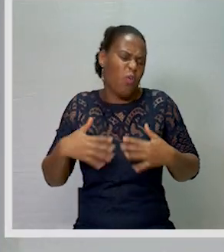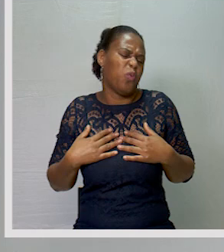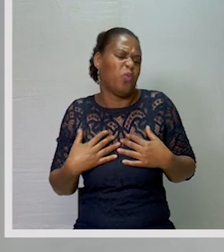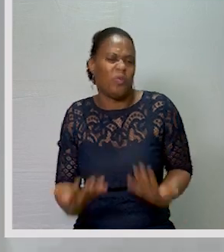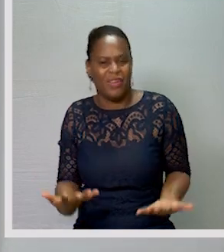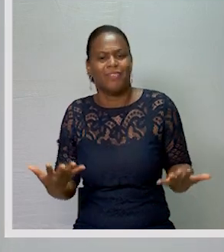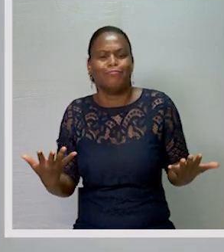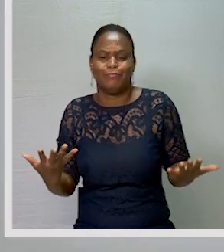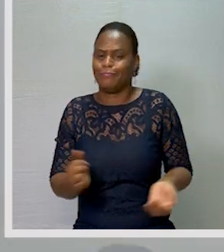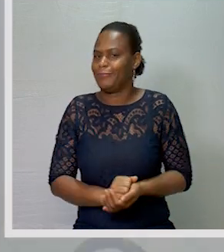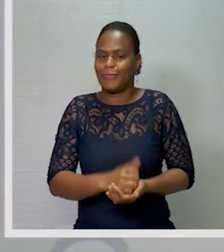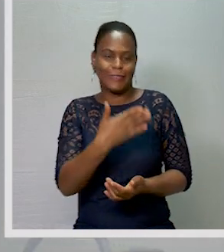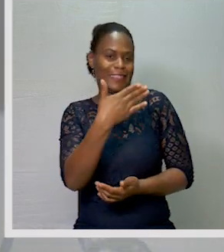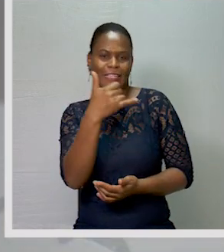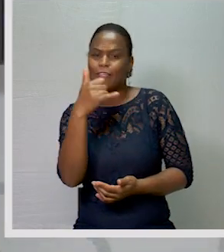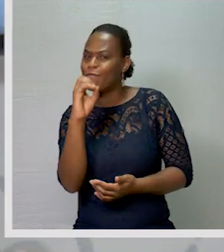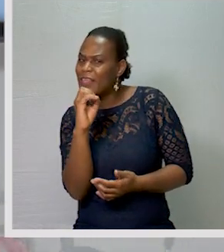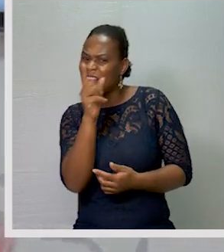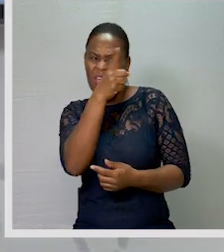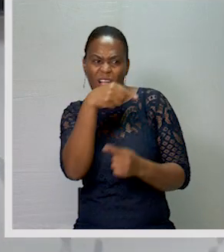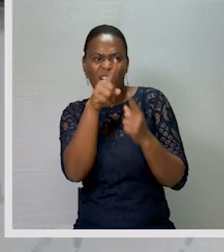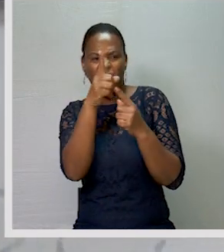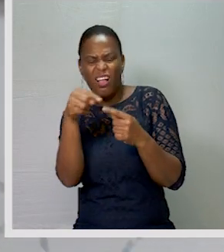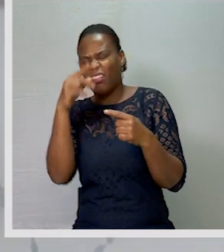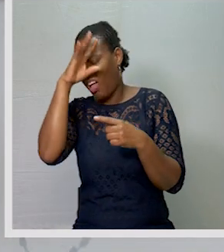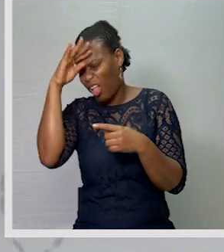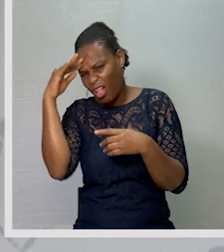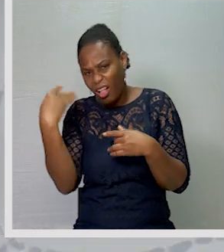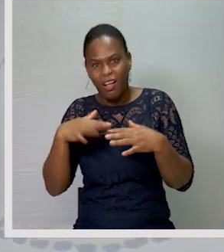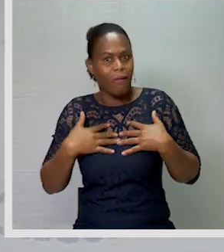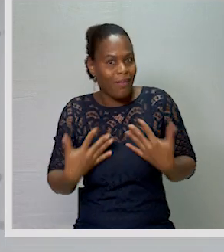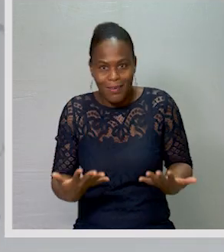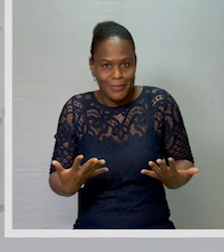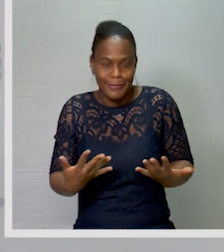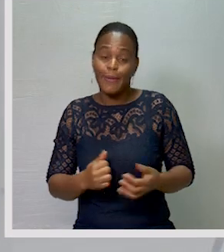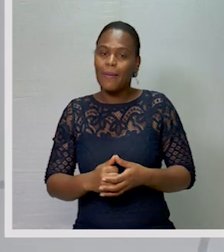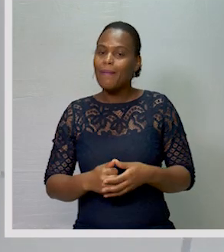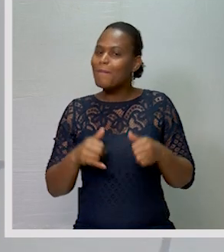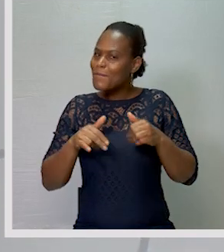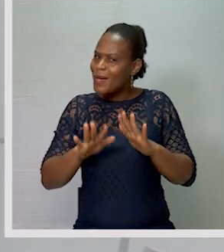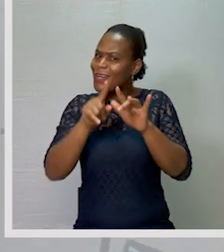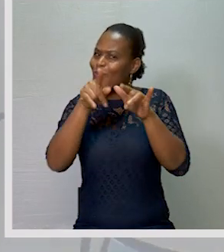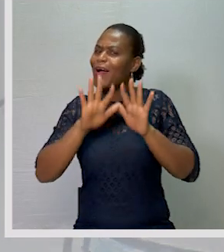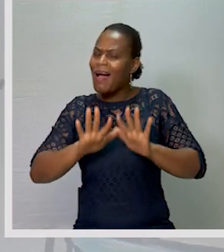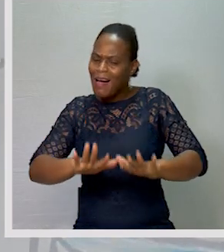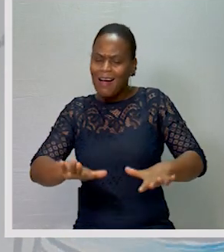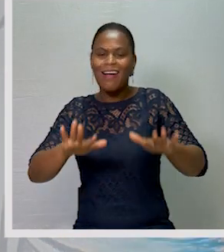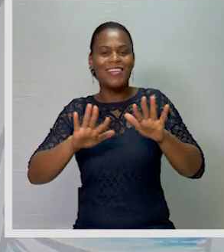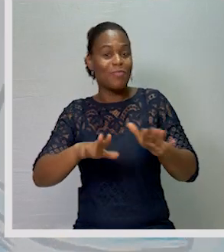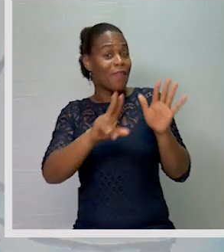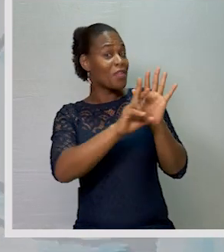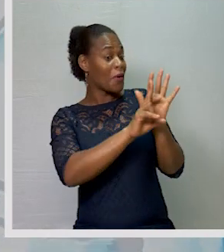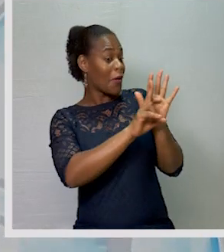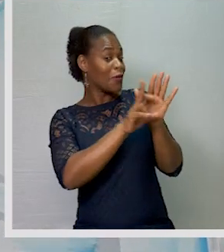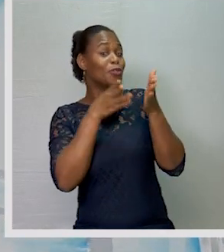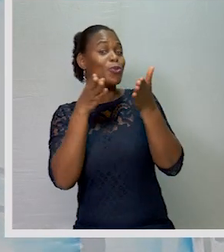Seria um grande trabalho fazer 120 bolinhas. Mas podem ficar calmos. Há uma regrinha que vai nos ajudar